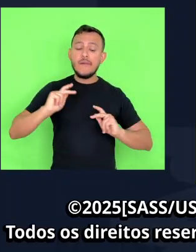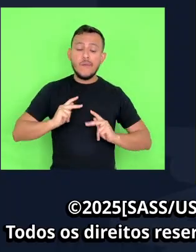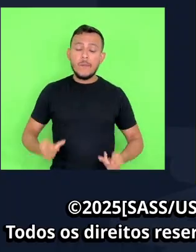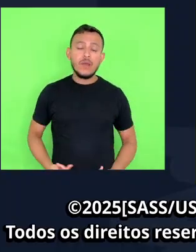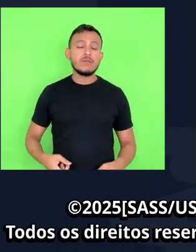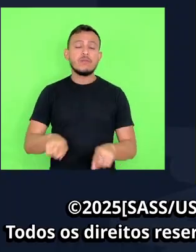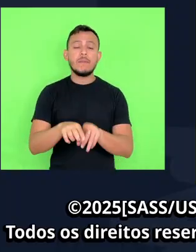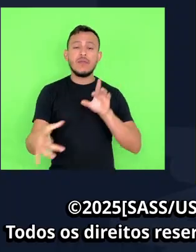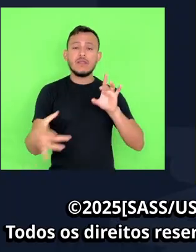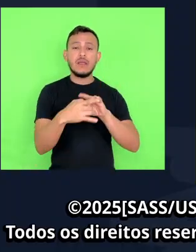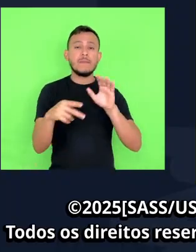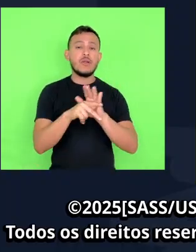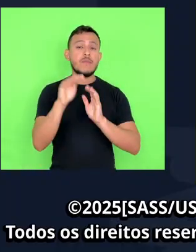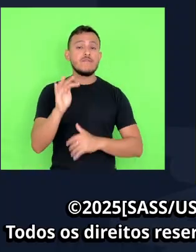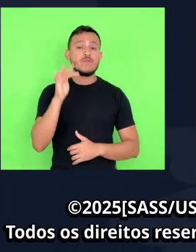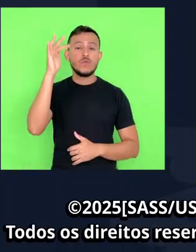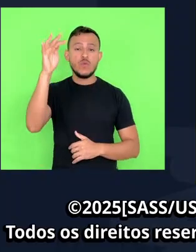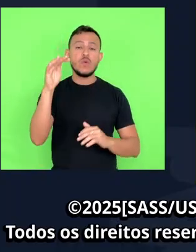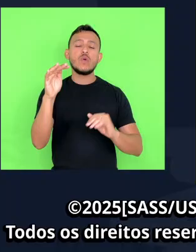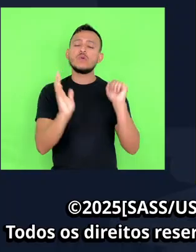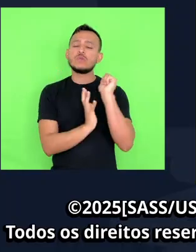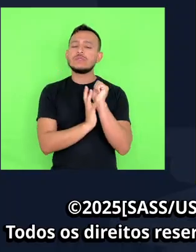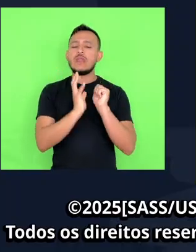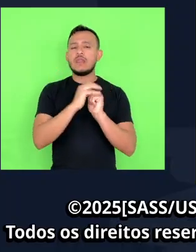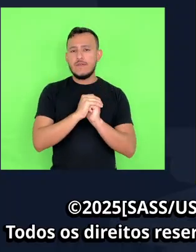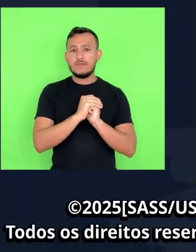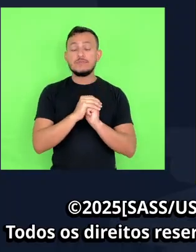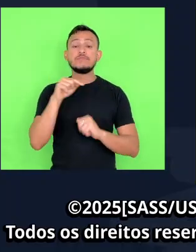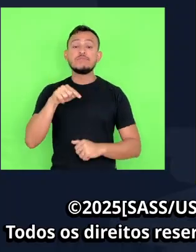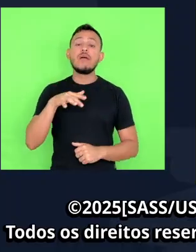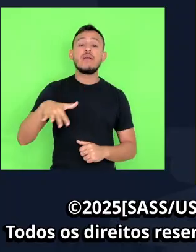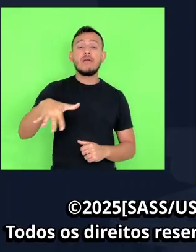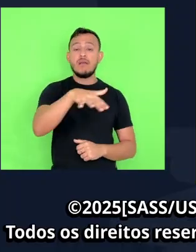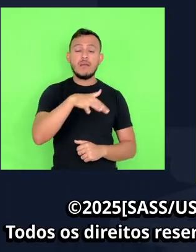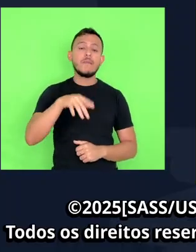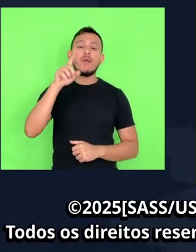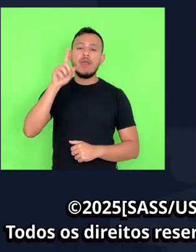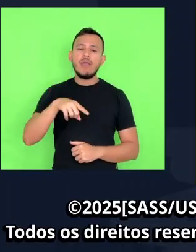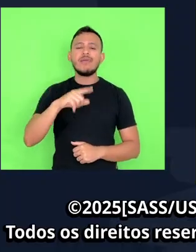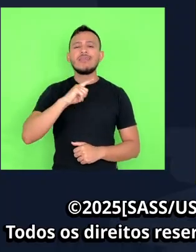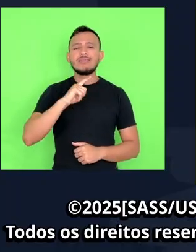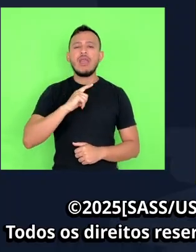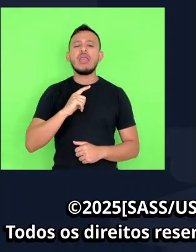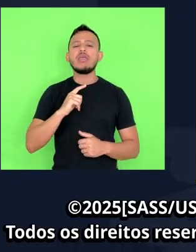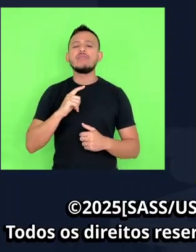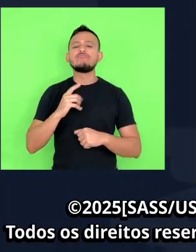soluções integradas para um futuro sustentável. E esse campo é um campo